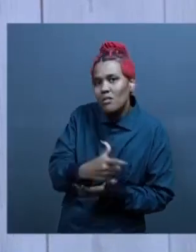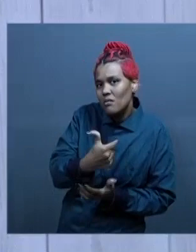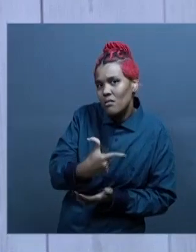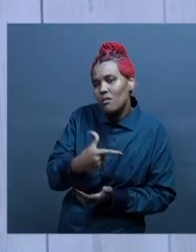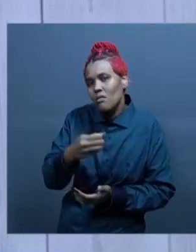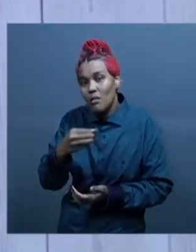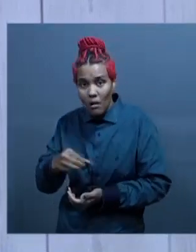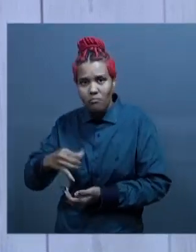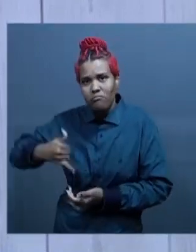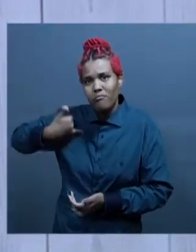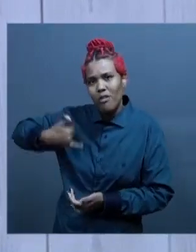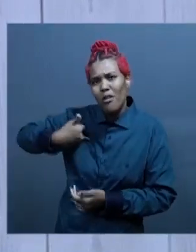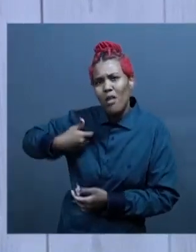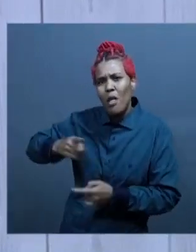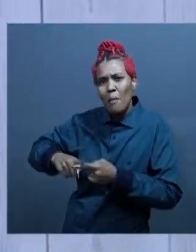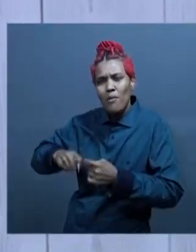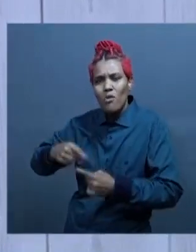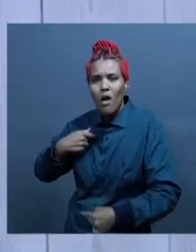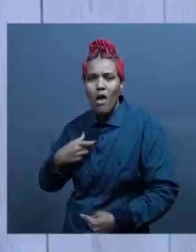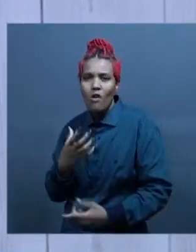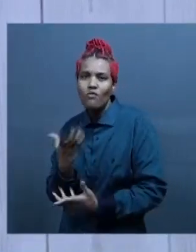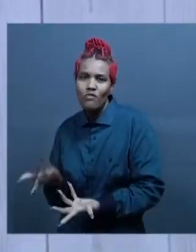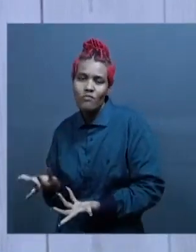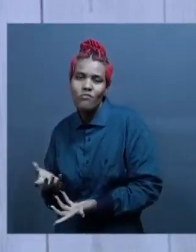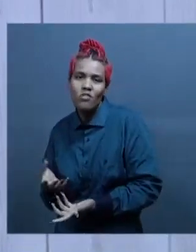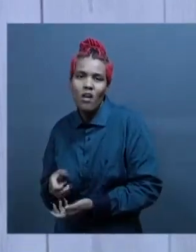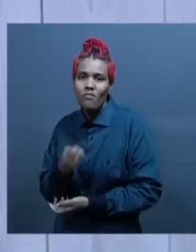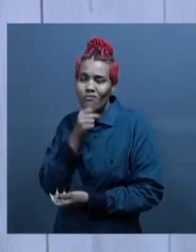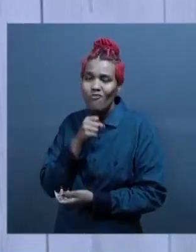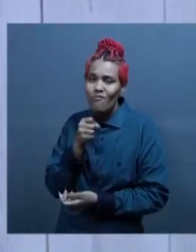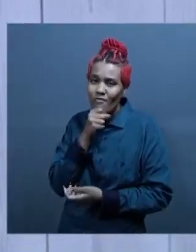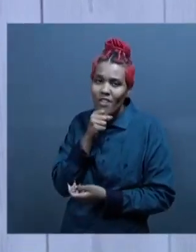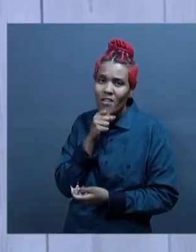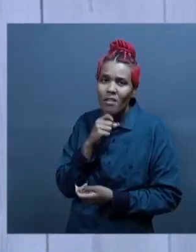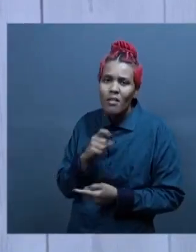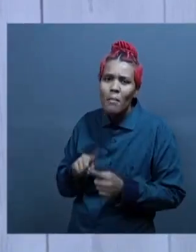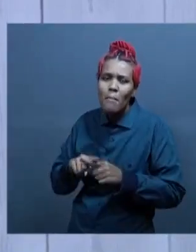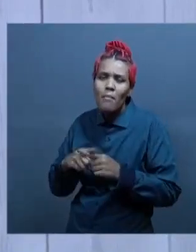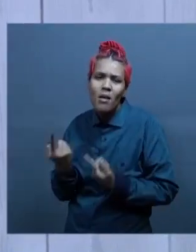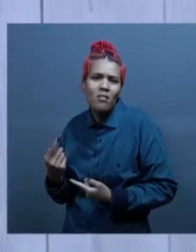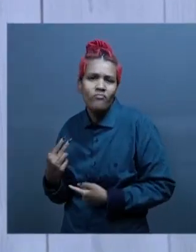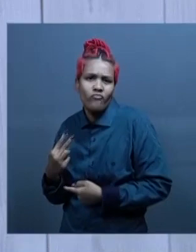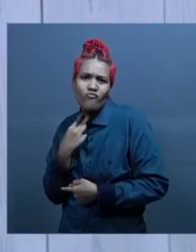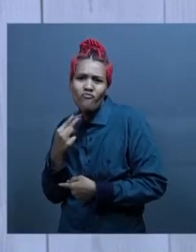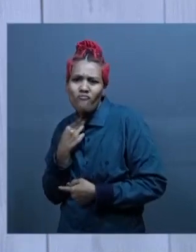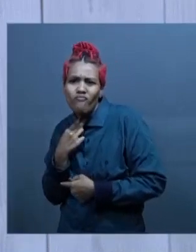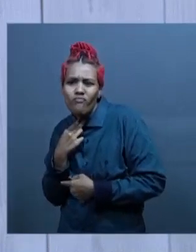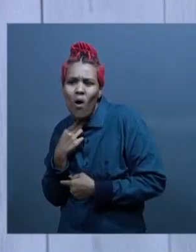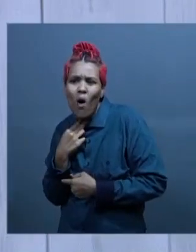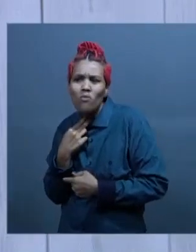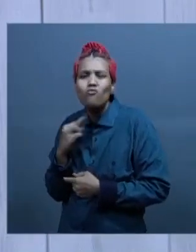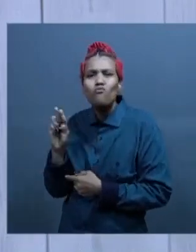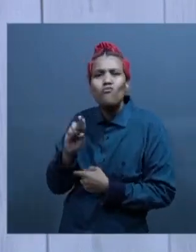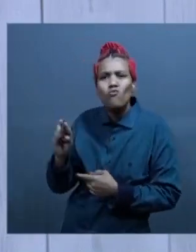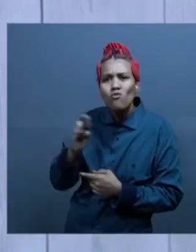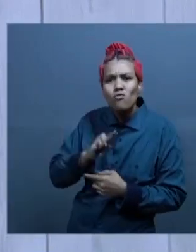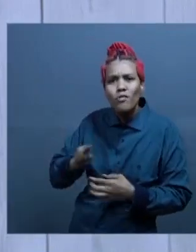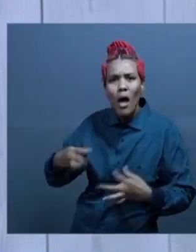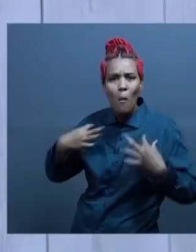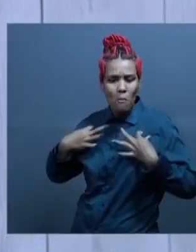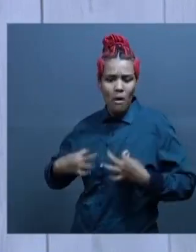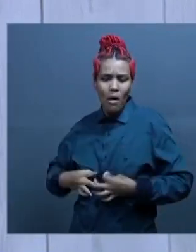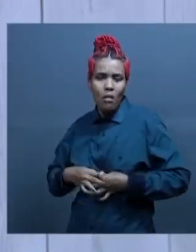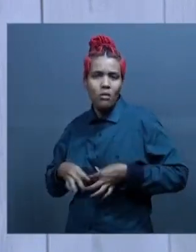porque eu envelheci eu como mulher eu não posso me cuidar não posso usar uma lingerie bonita então as empresas estão começando a